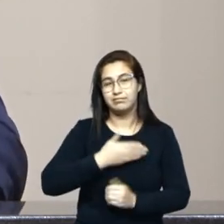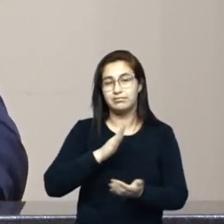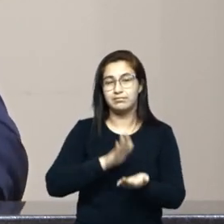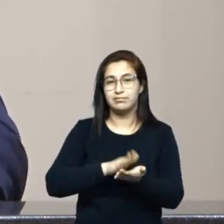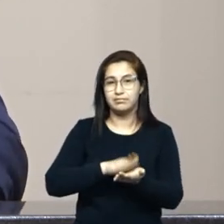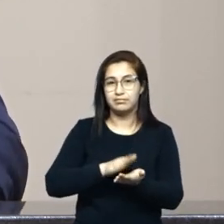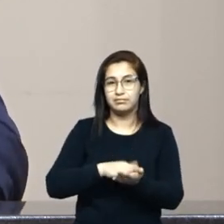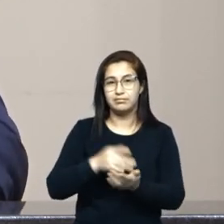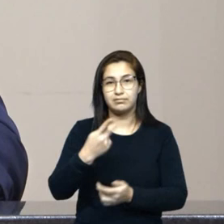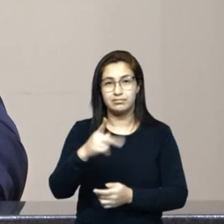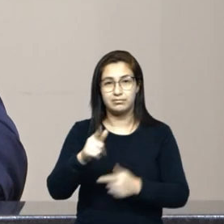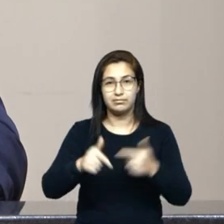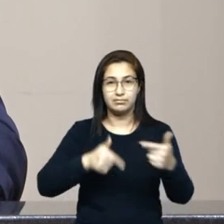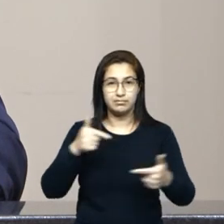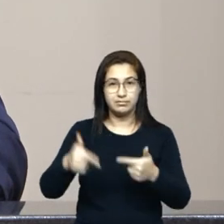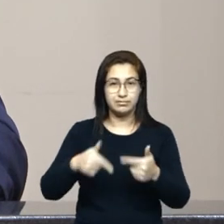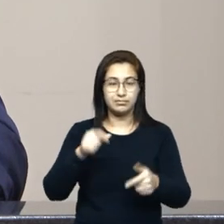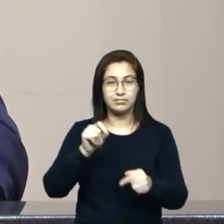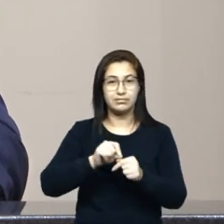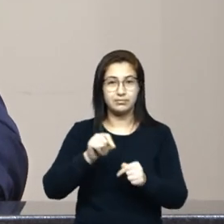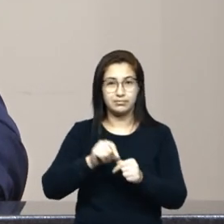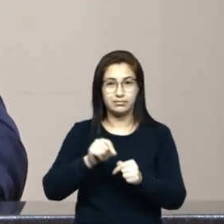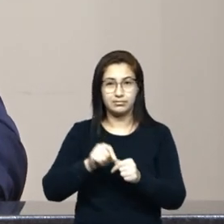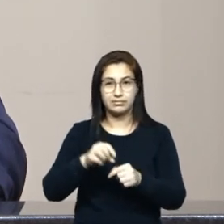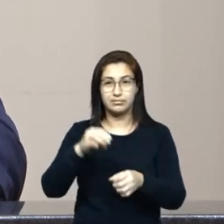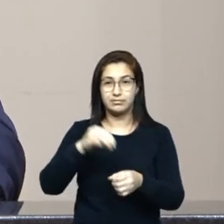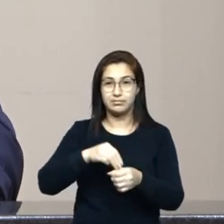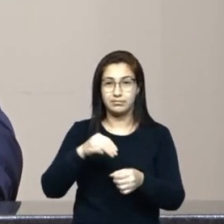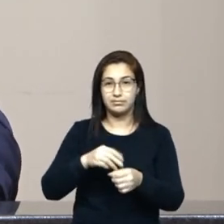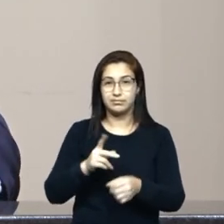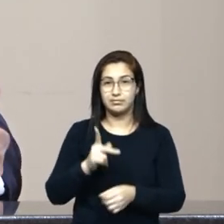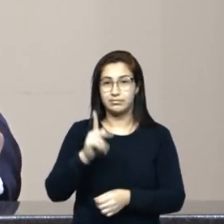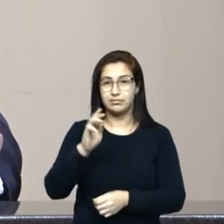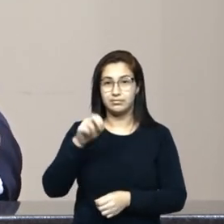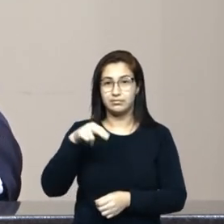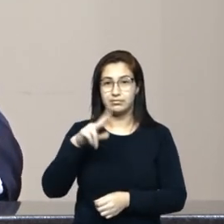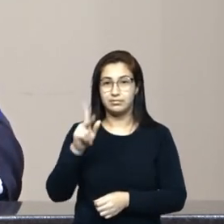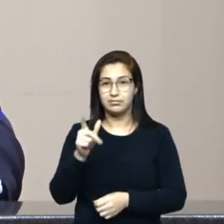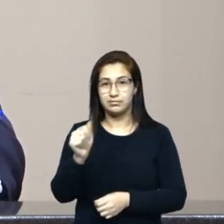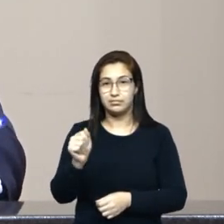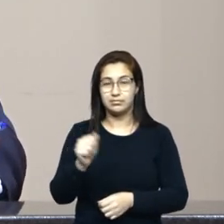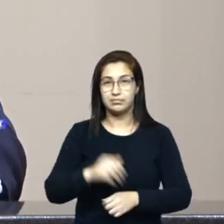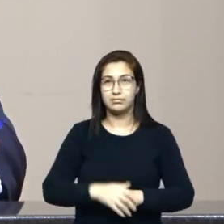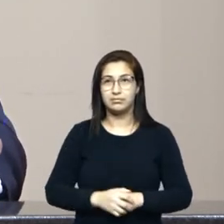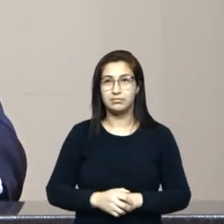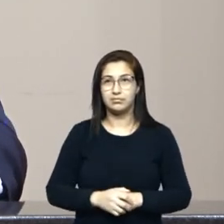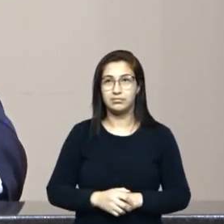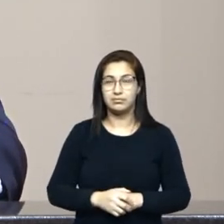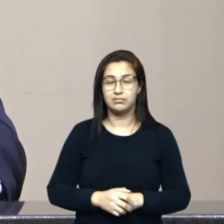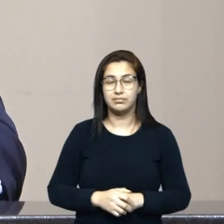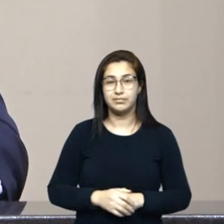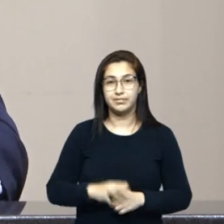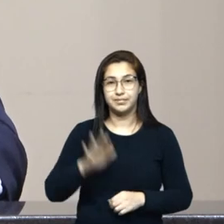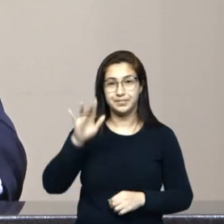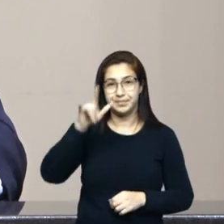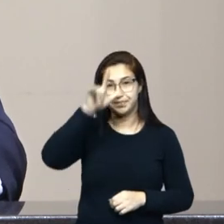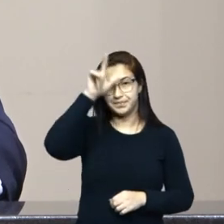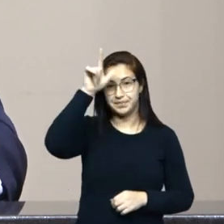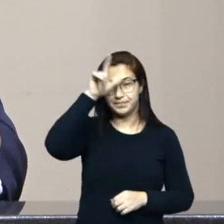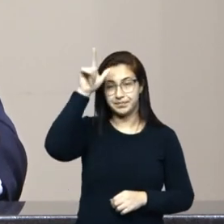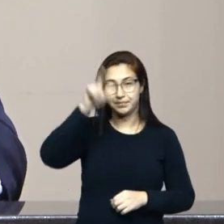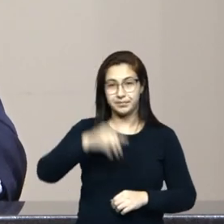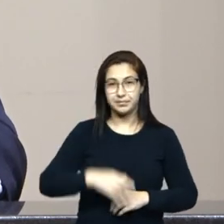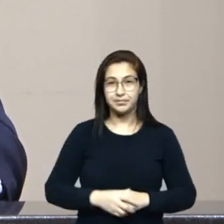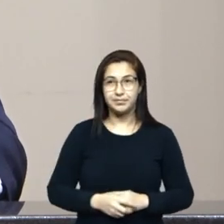pelo trabalho que vem fazendo no município de Penha. Pela ordem, presidente. Deputado Sargento Lima, pela